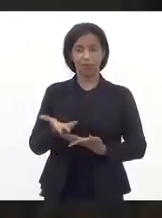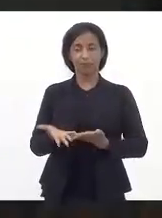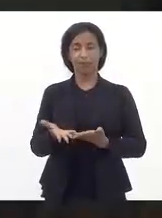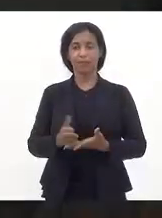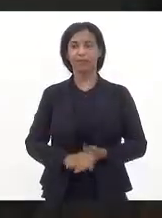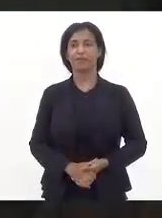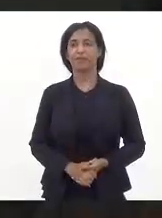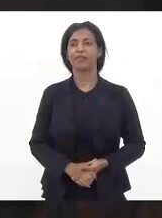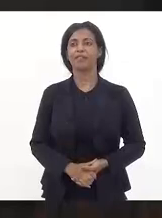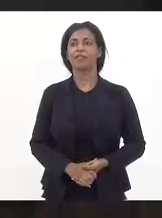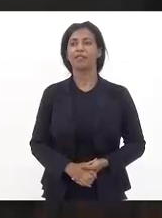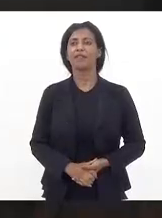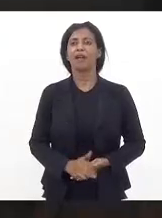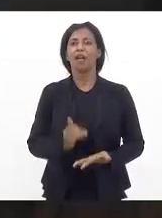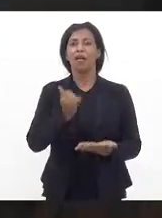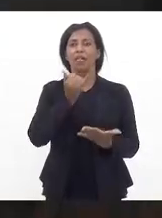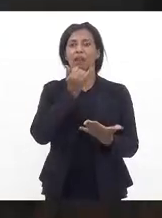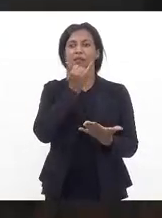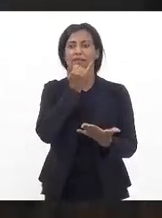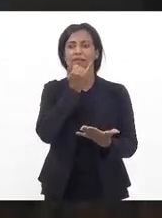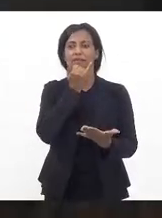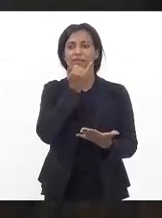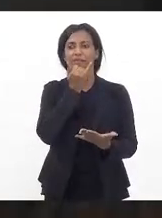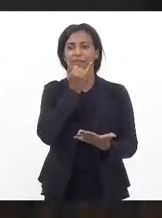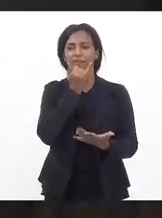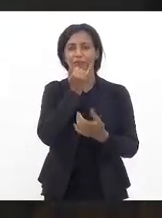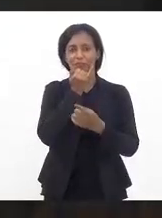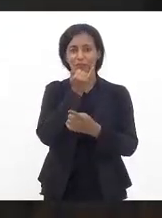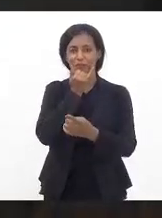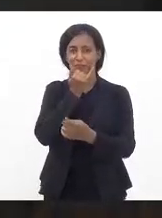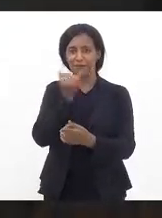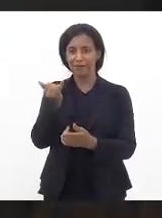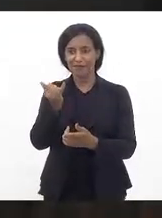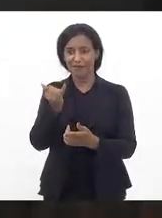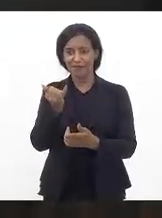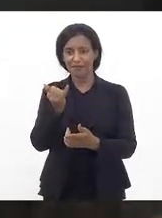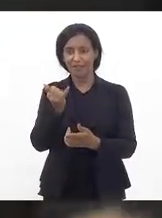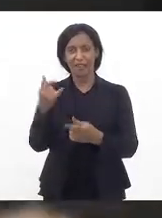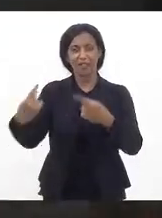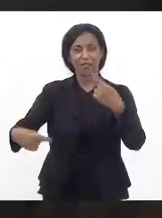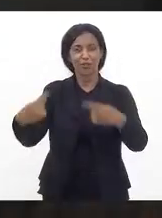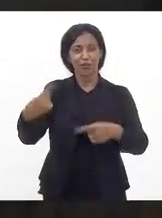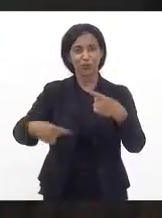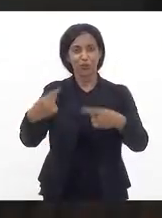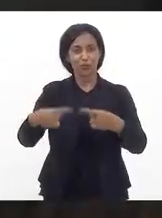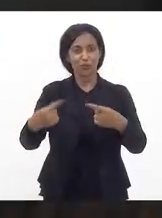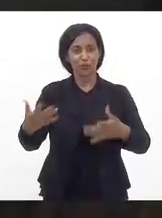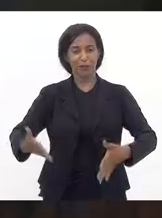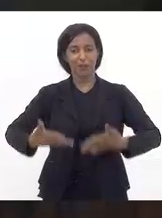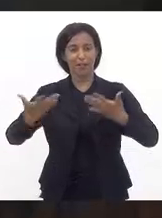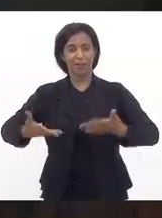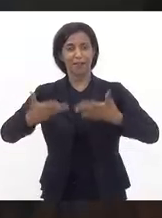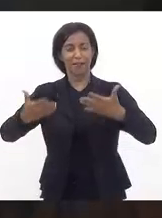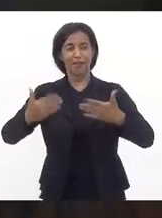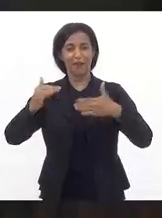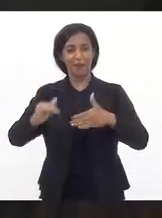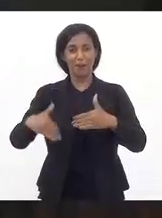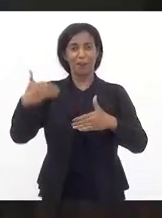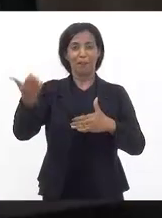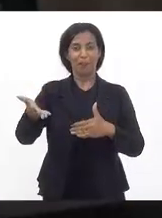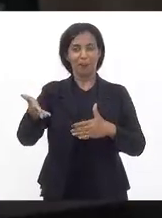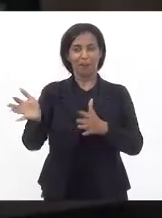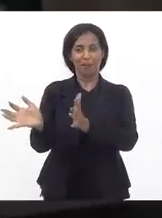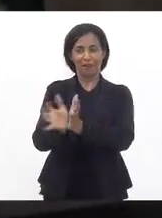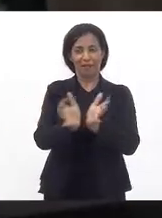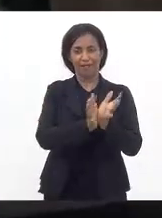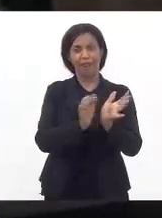é mais Ah não perdão vocês desculpa a discussão é tão empolgante que eu já ia pular as outras comissões